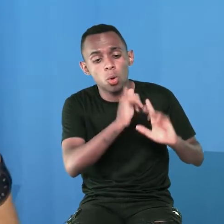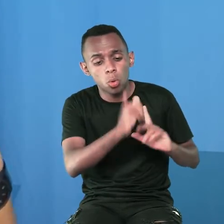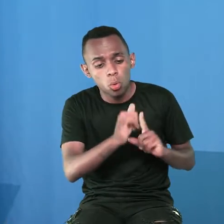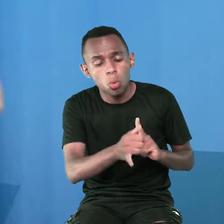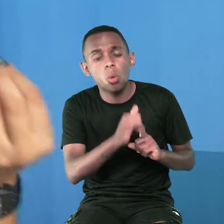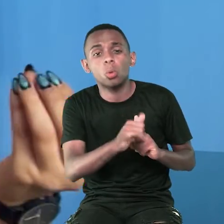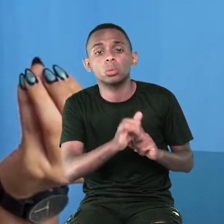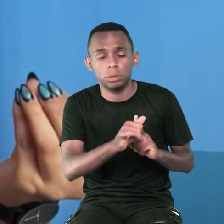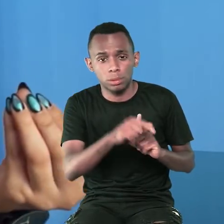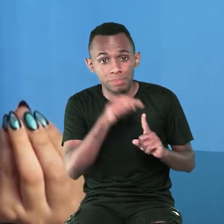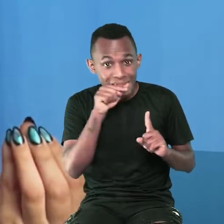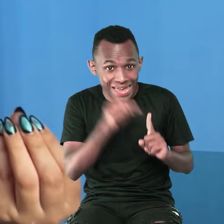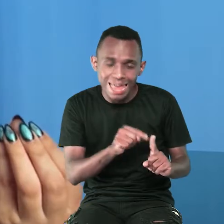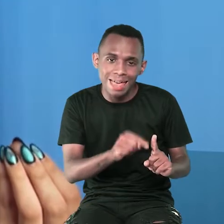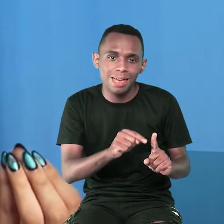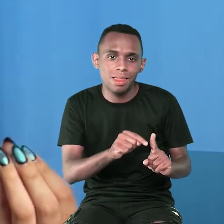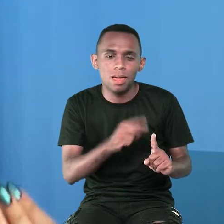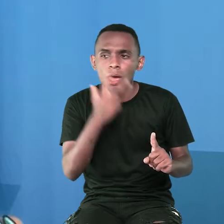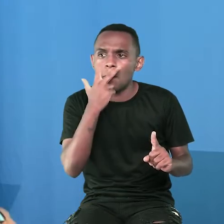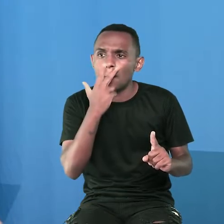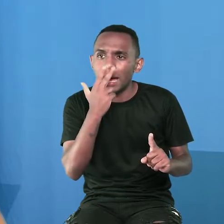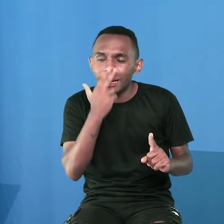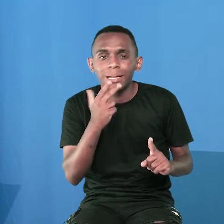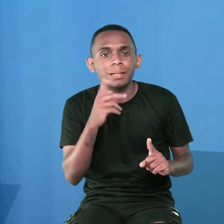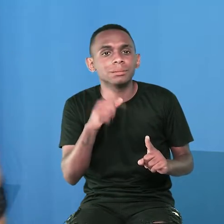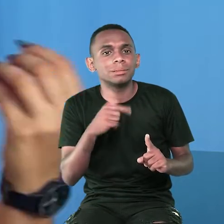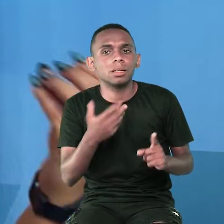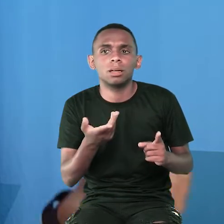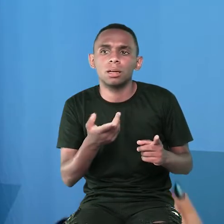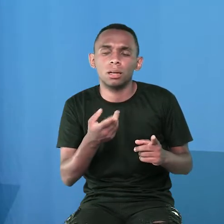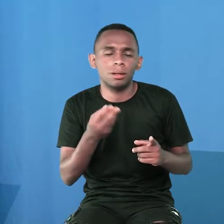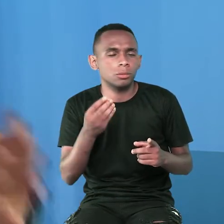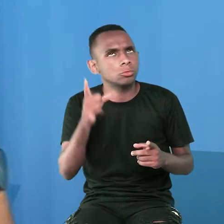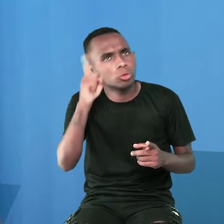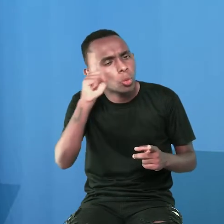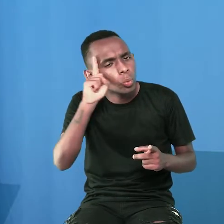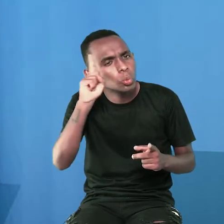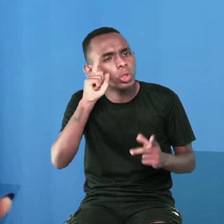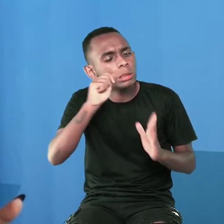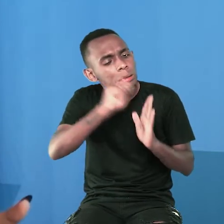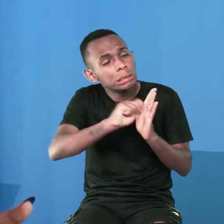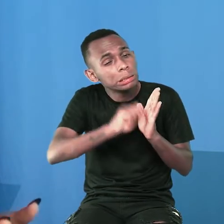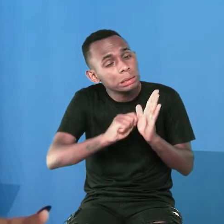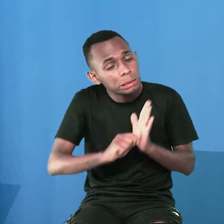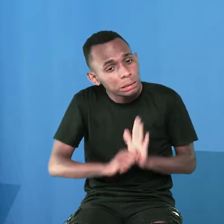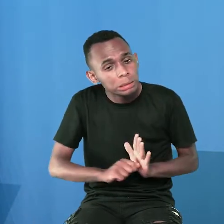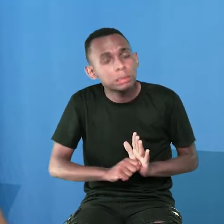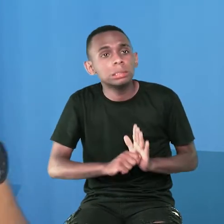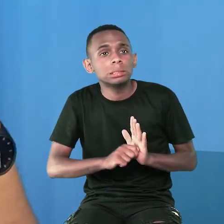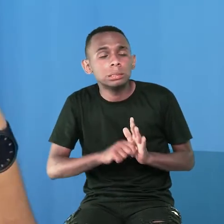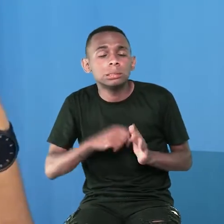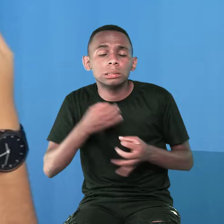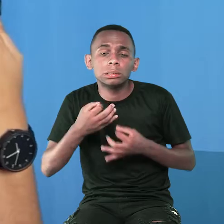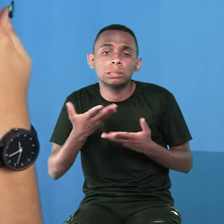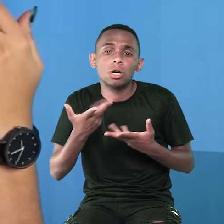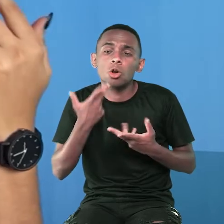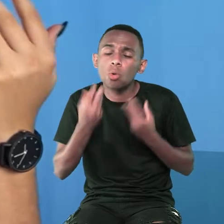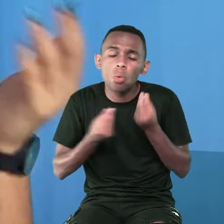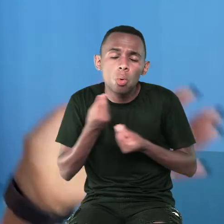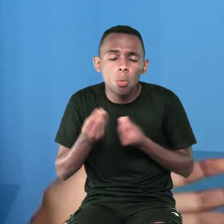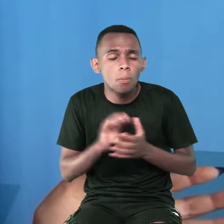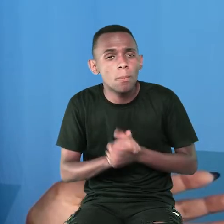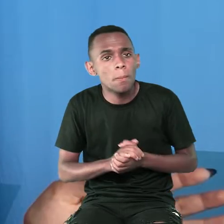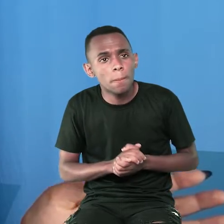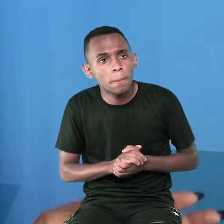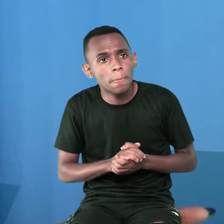primeira pessoa, tá ali como se fosse um diário, assim, num tom confessional, mas também tá num tom meio oral.